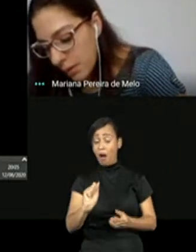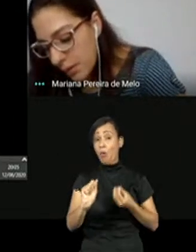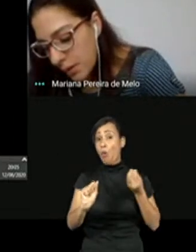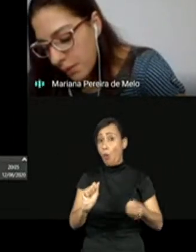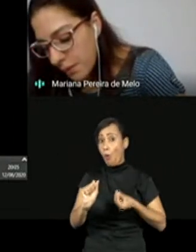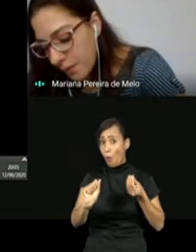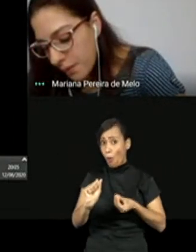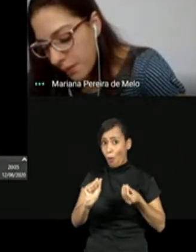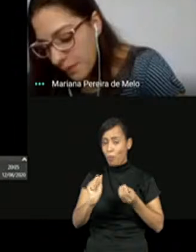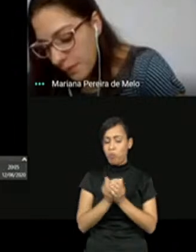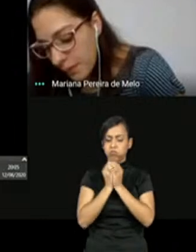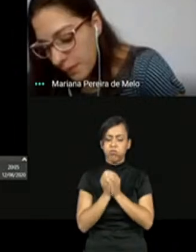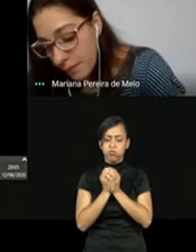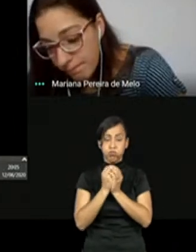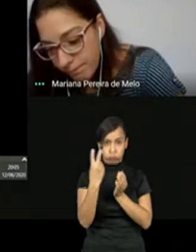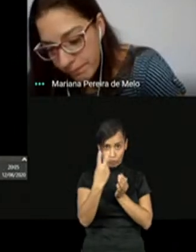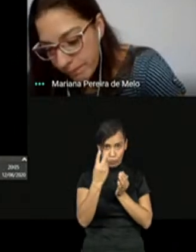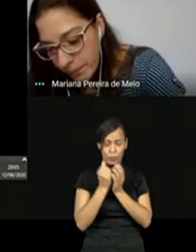deu...